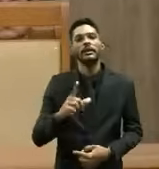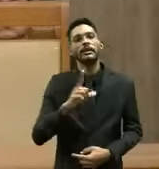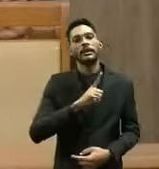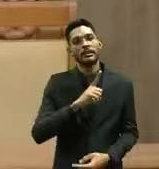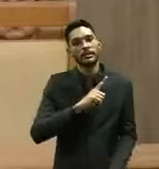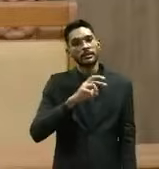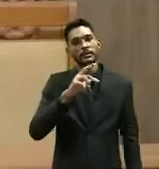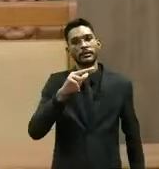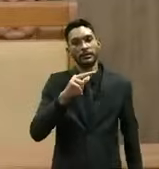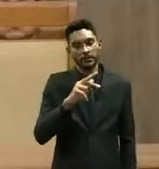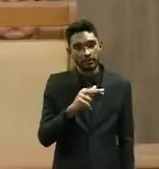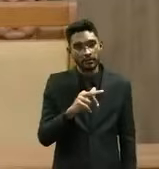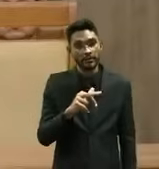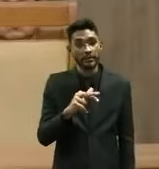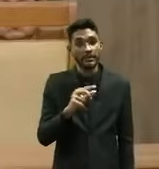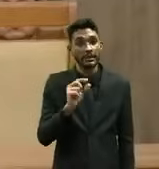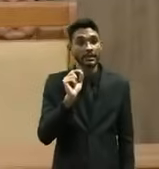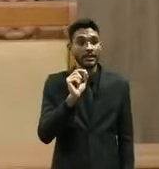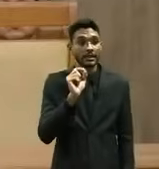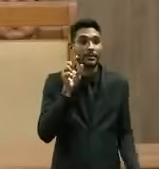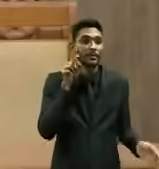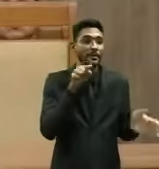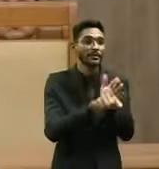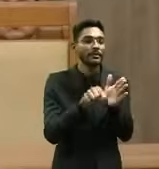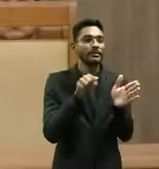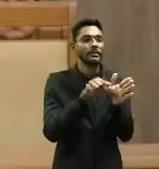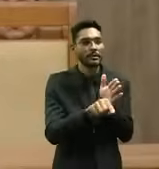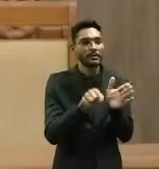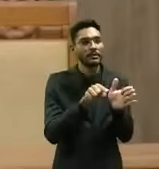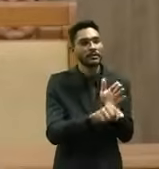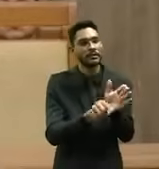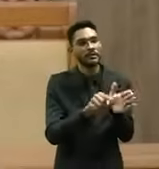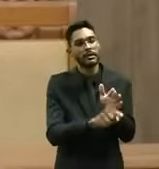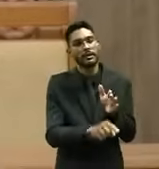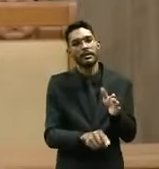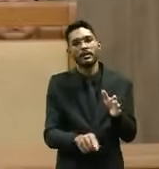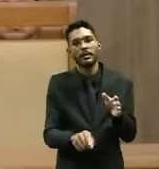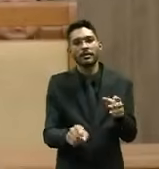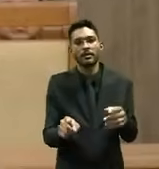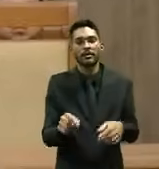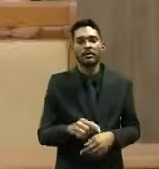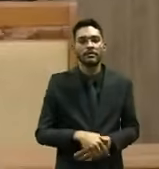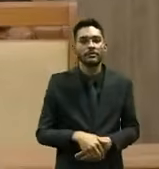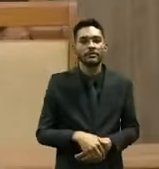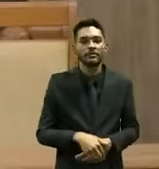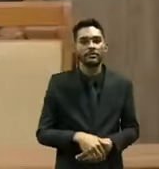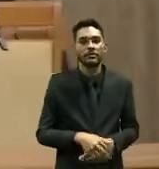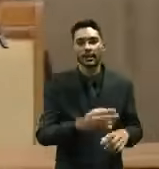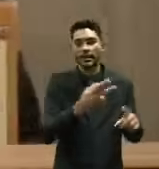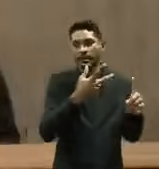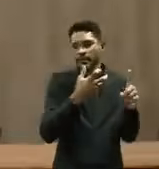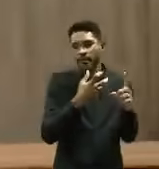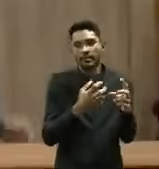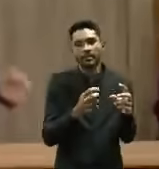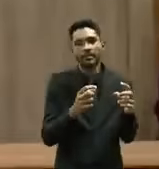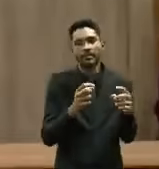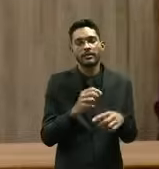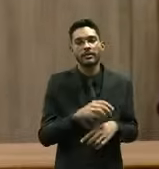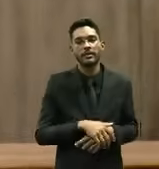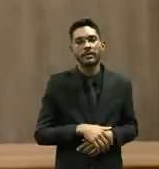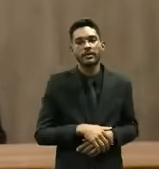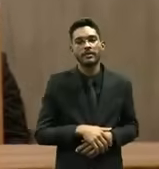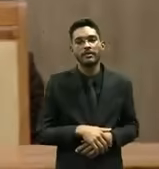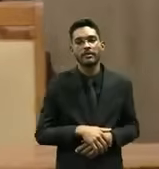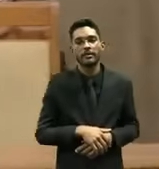dialeto era língua tu não tá falando nem dialeto falando nada mal fala português pelo menos buscar